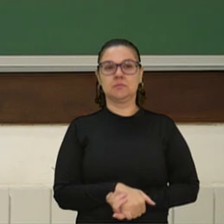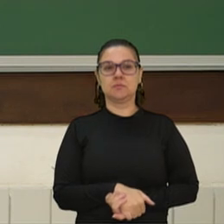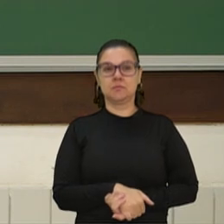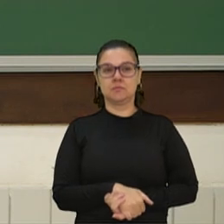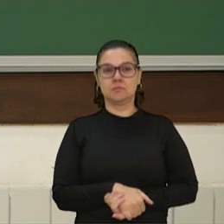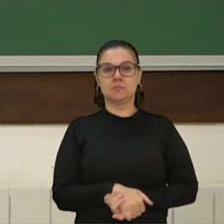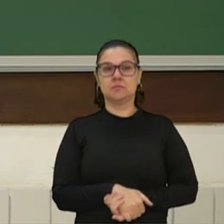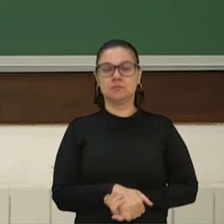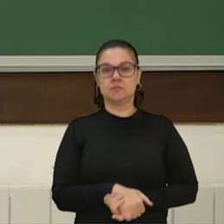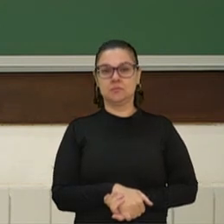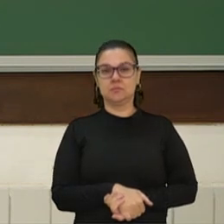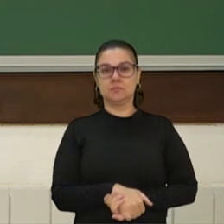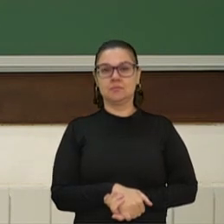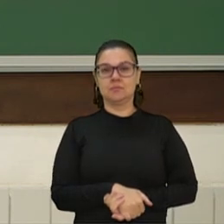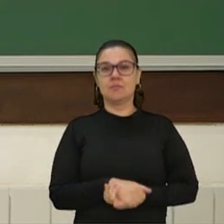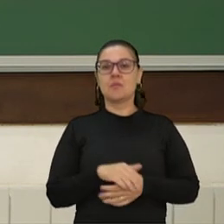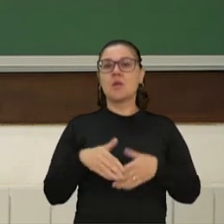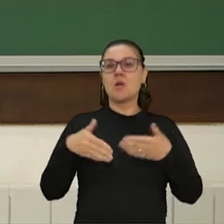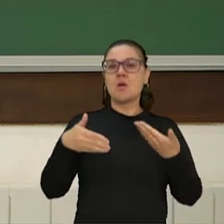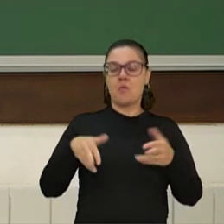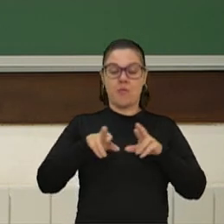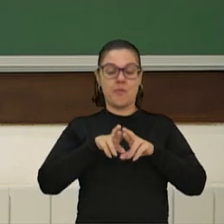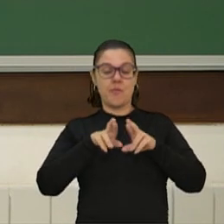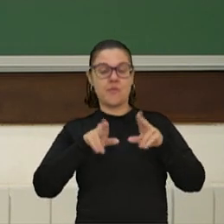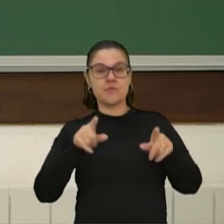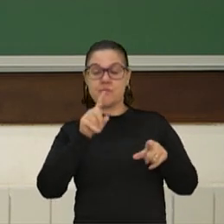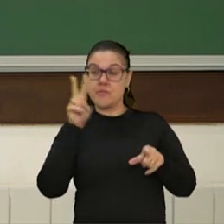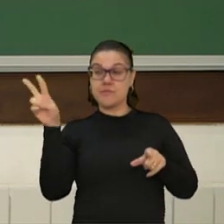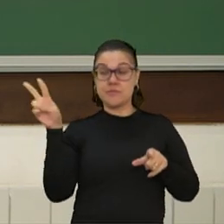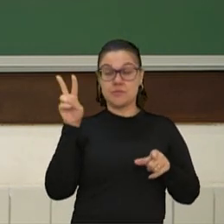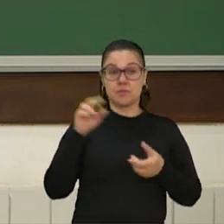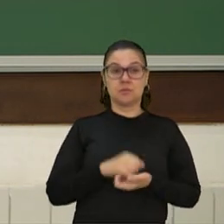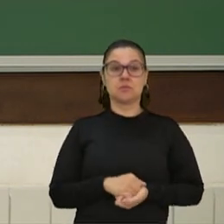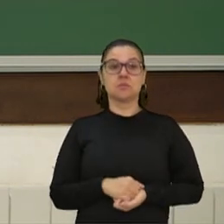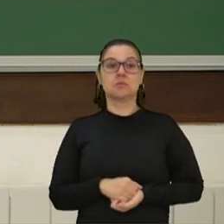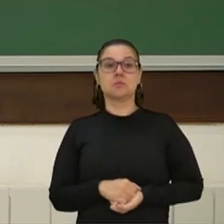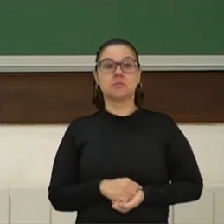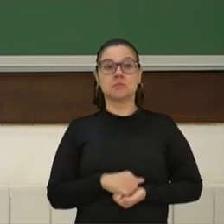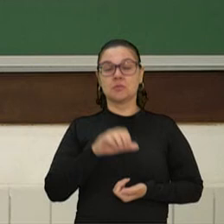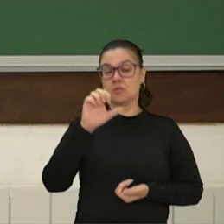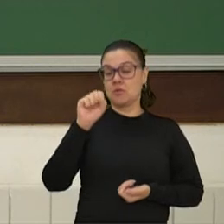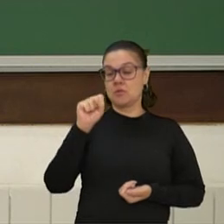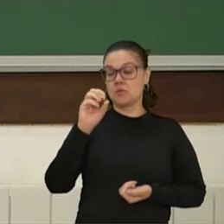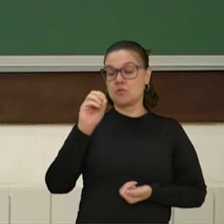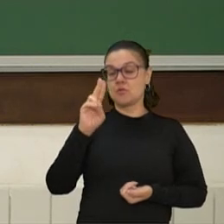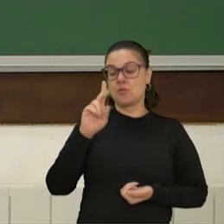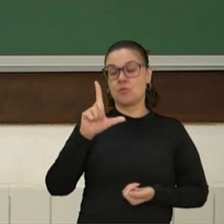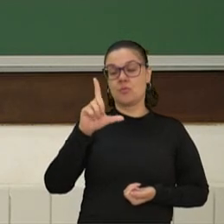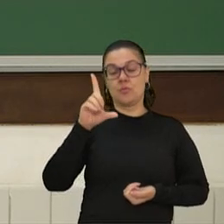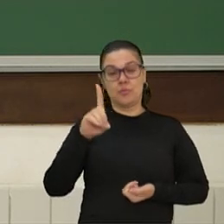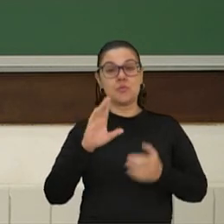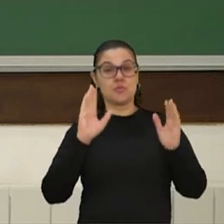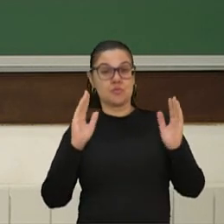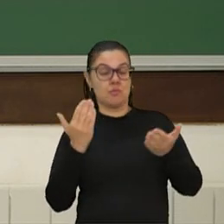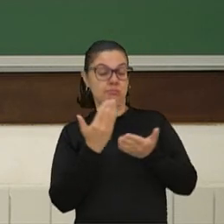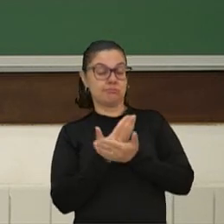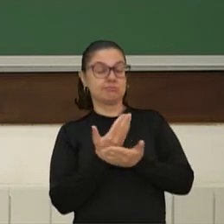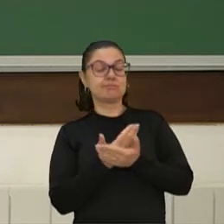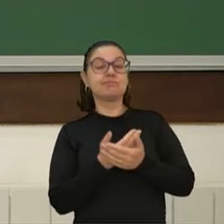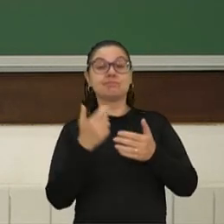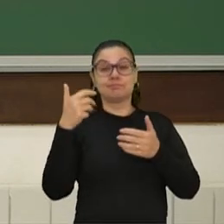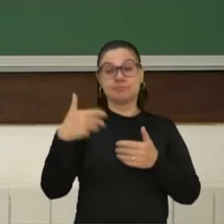do have to. Qual é a diferença desses dois? Should, nós já estudamos bastante aqui nas nossas aulas,